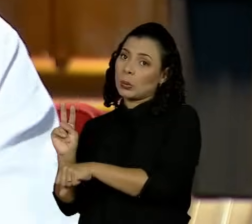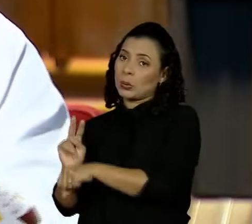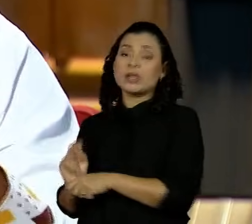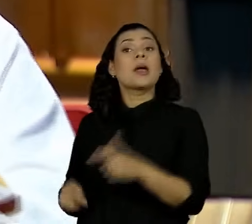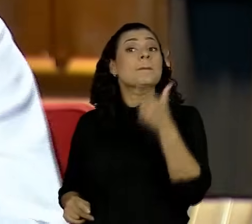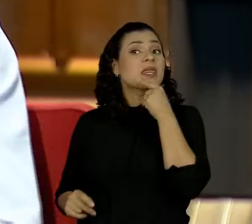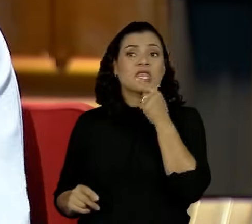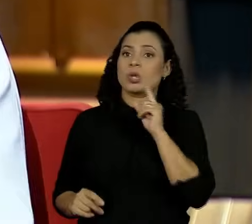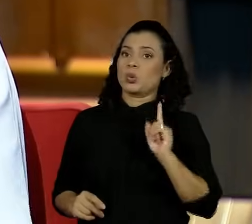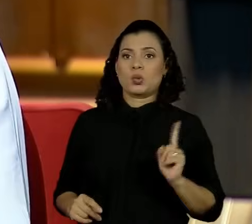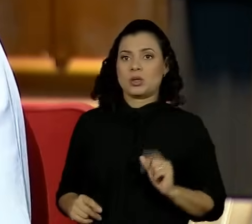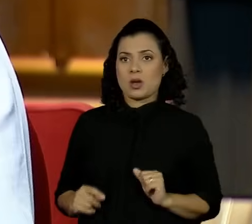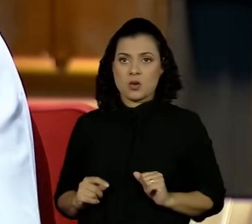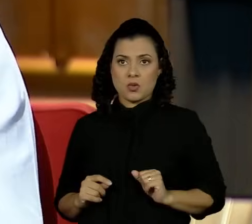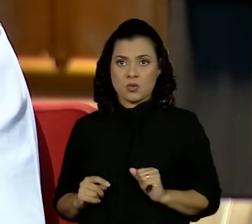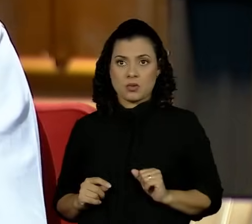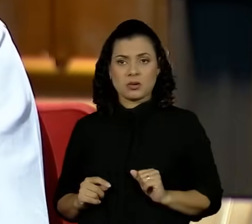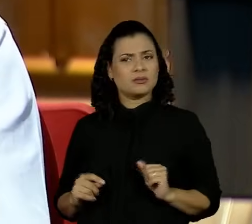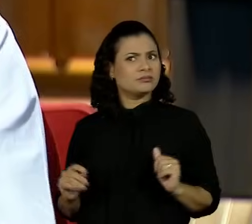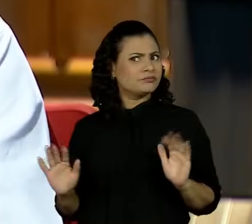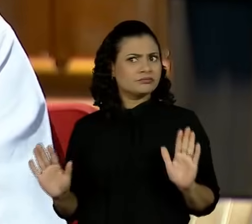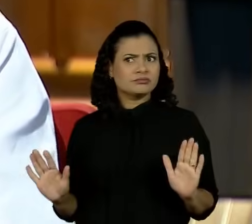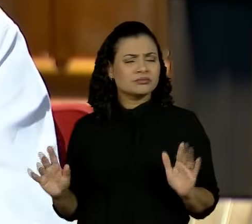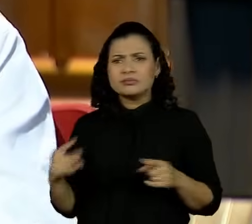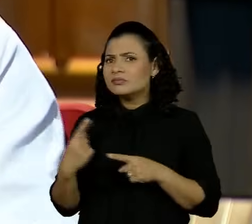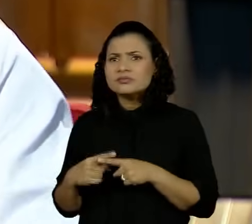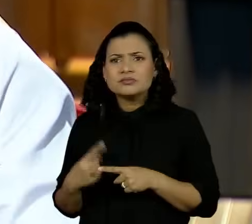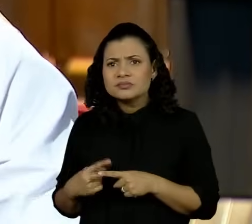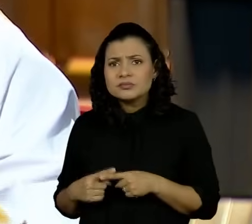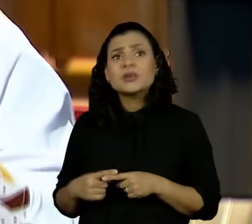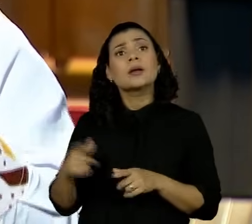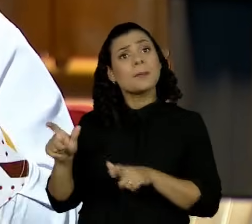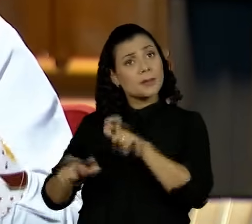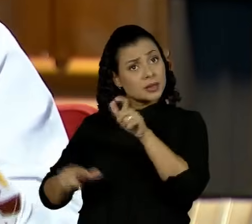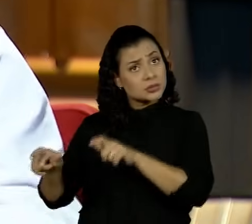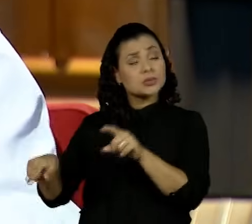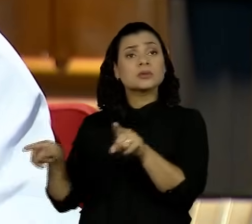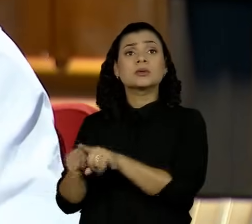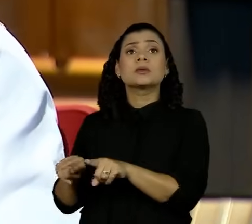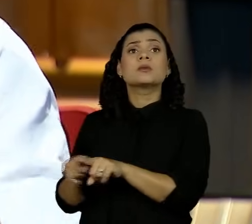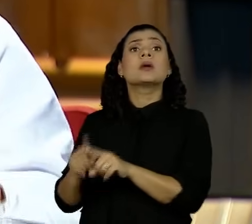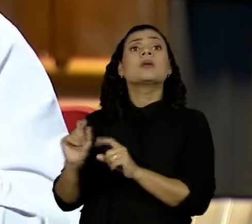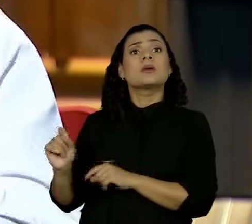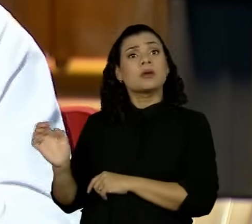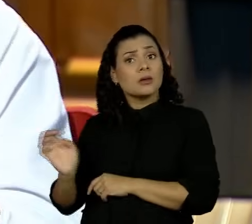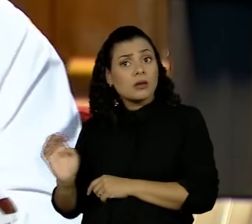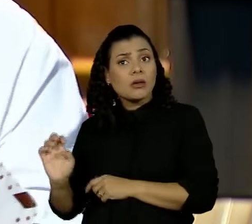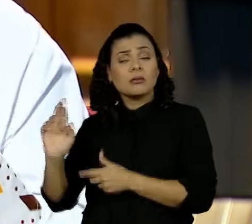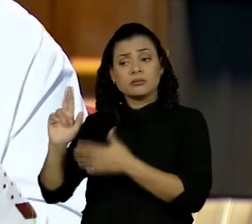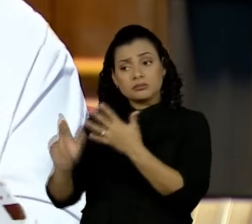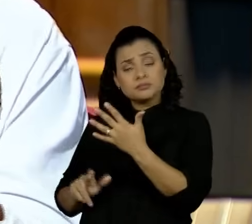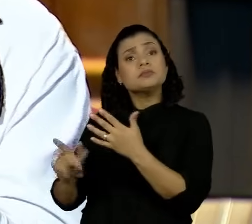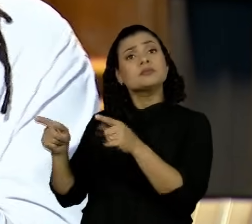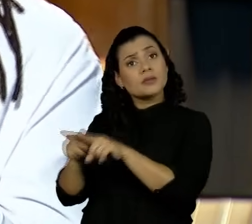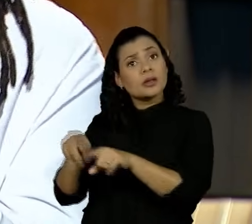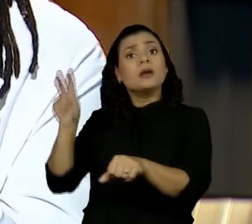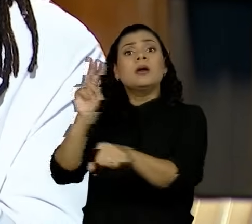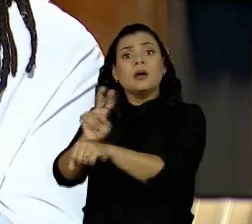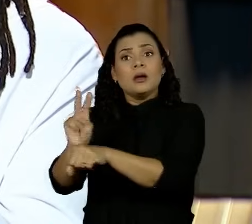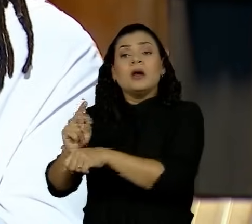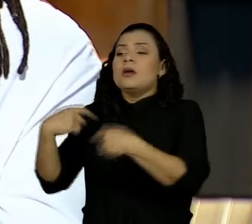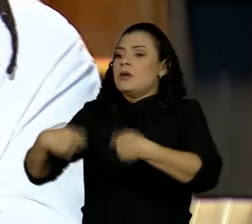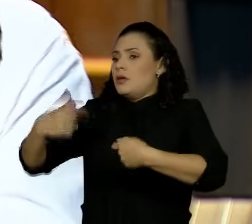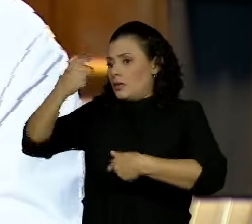estou falando do gênero feminino agora que vai cuidar, né? Que muitas pessoas gays também cuidam bastante. Então, assim, veja, temos que mudar